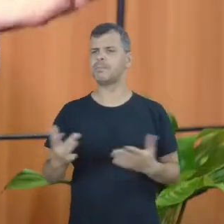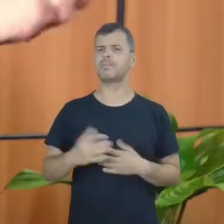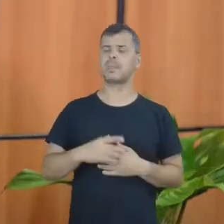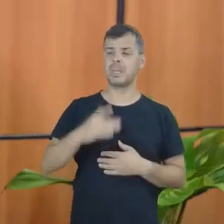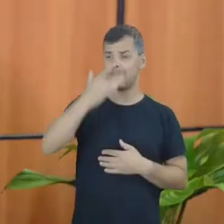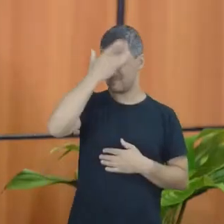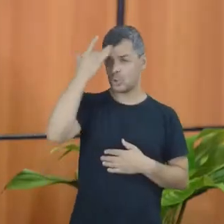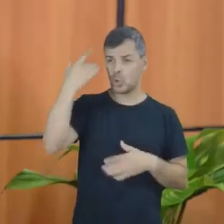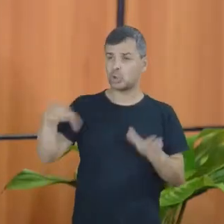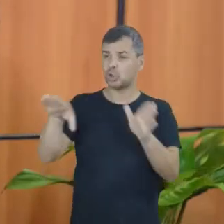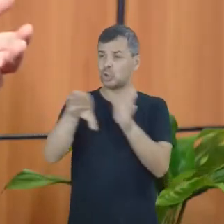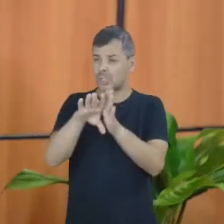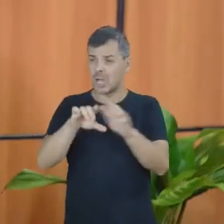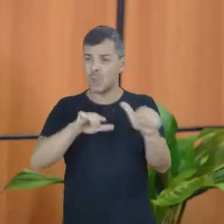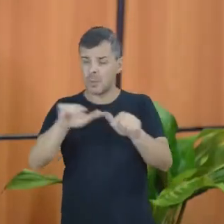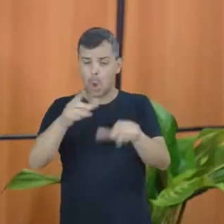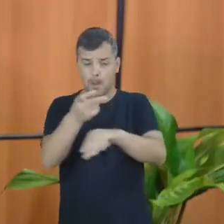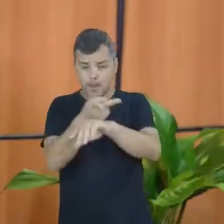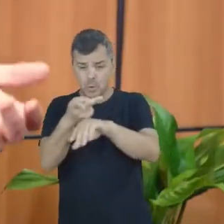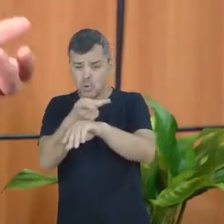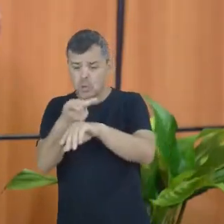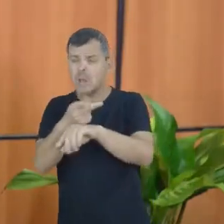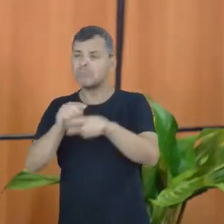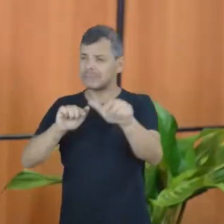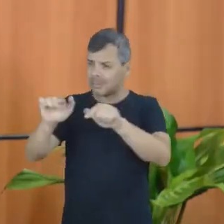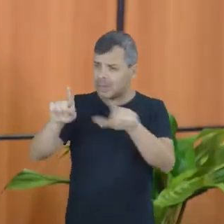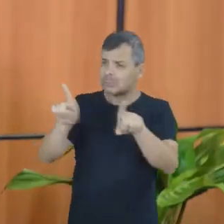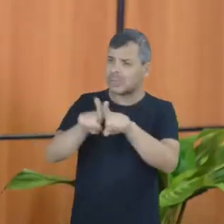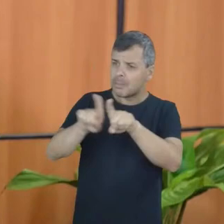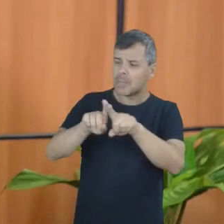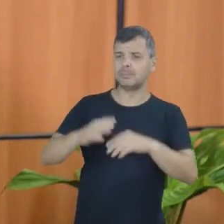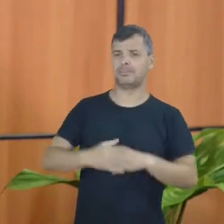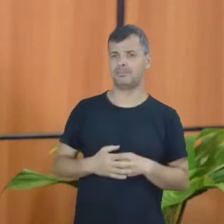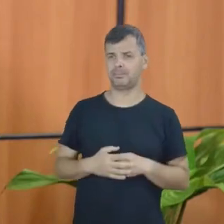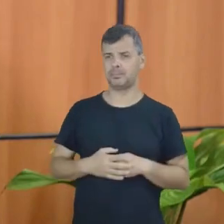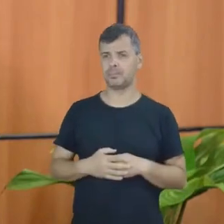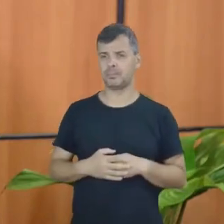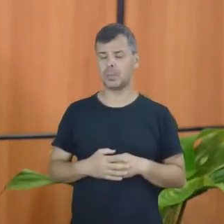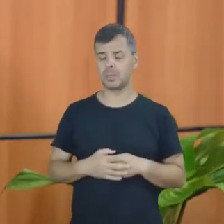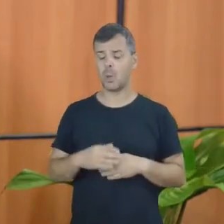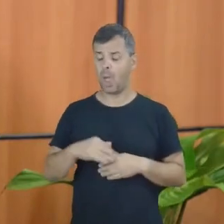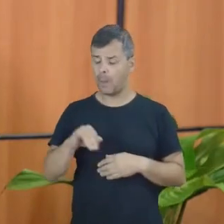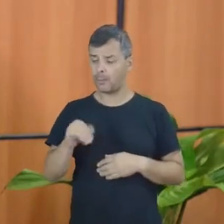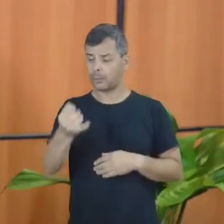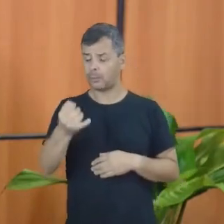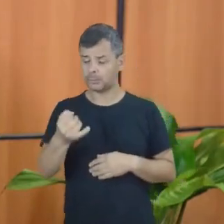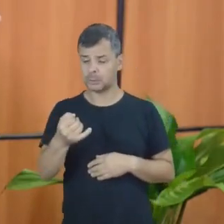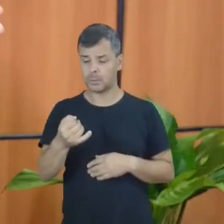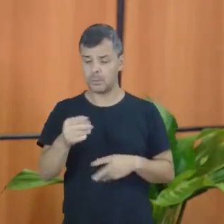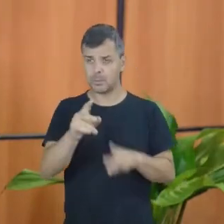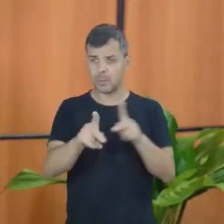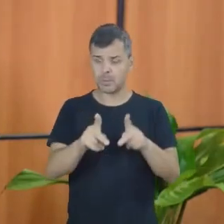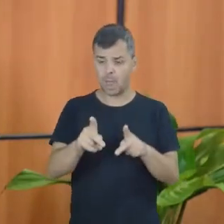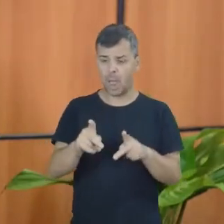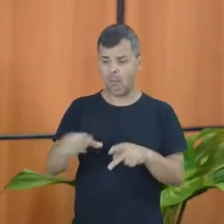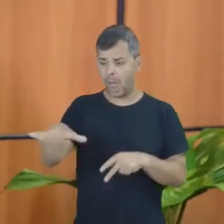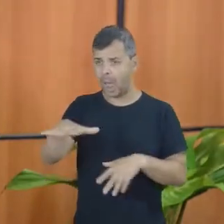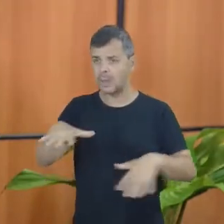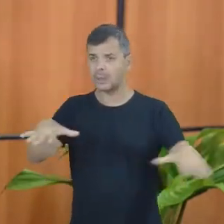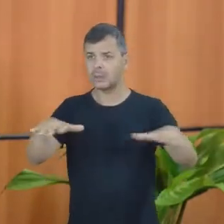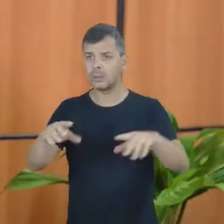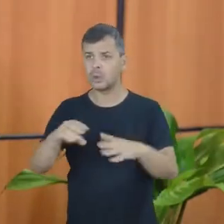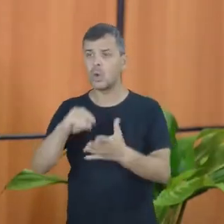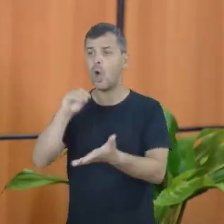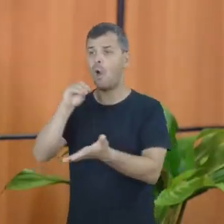Tem gente chegando no Brasil também, procurando oportunidade, também arranjar oportunidade para esse povo. Tem segmentos, território do